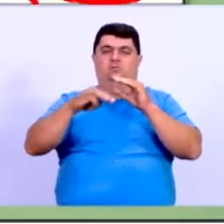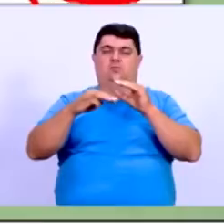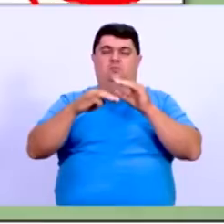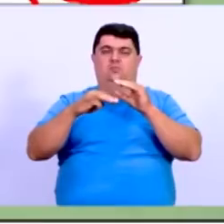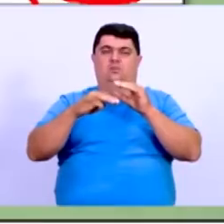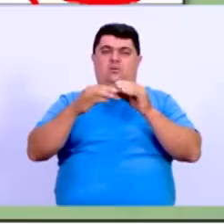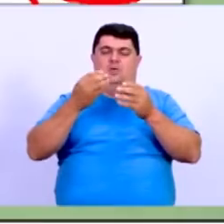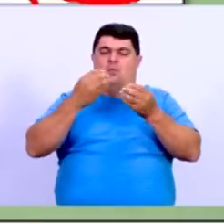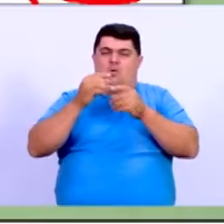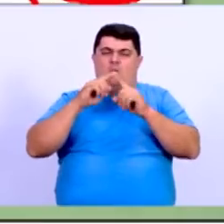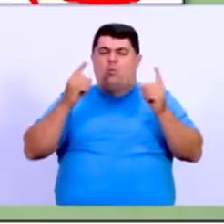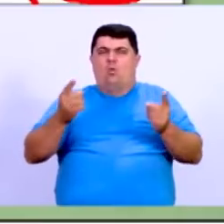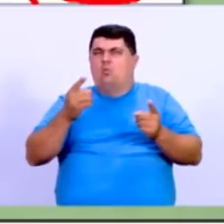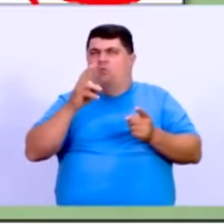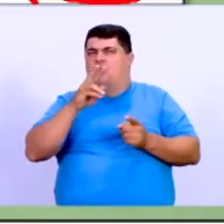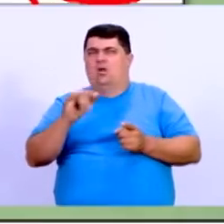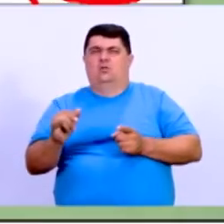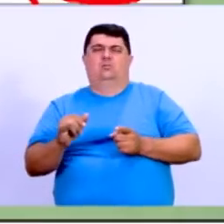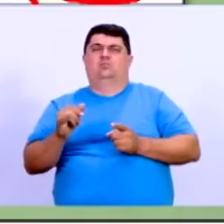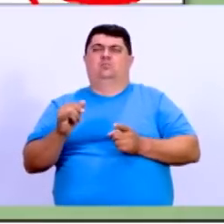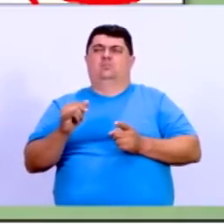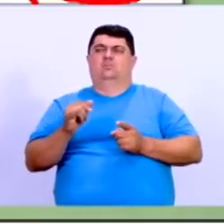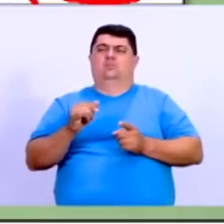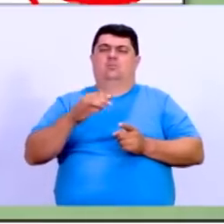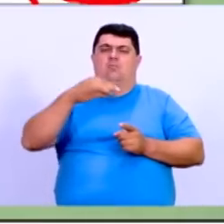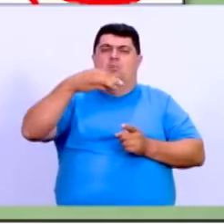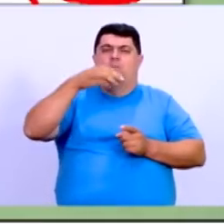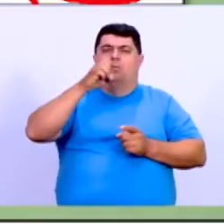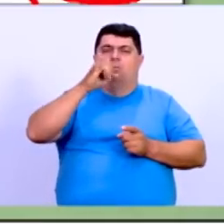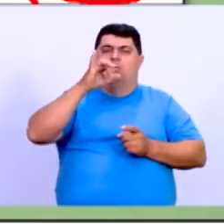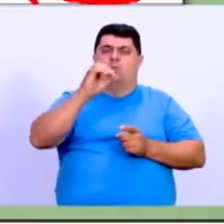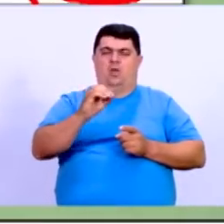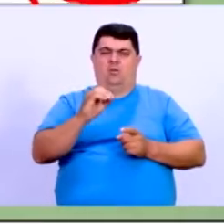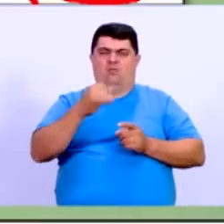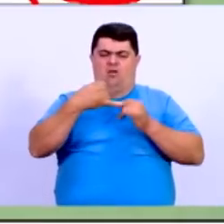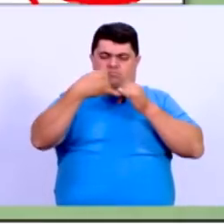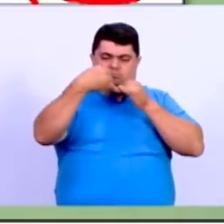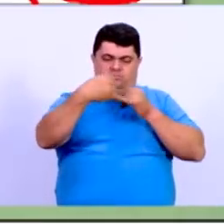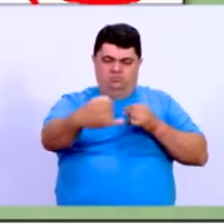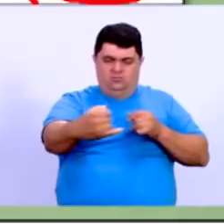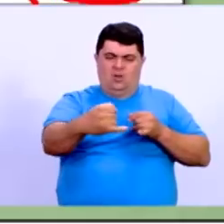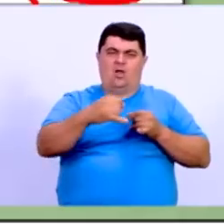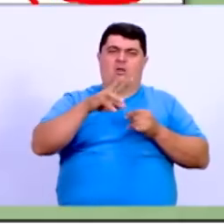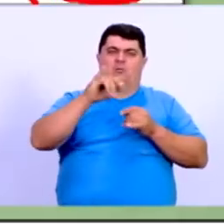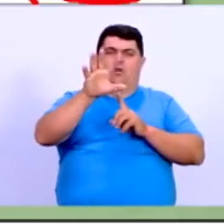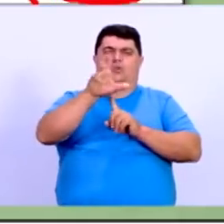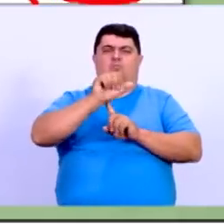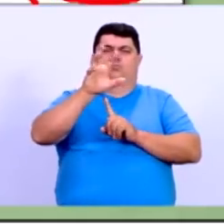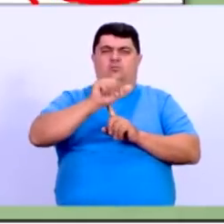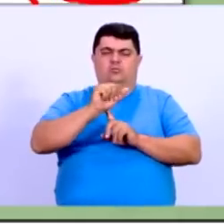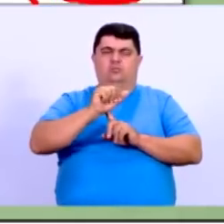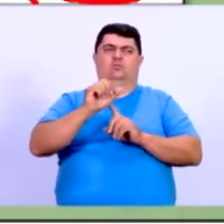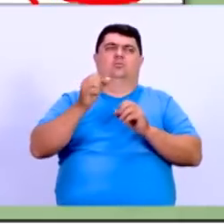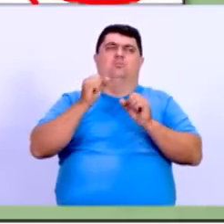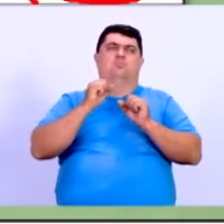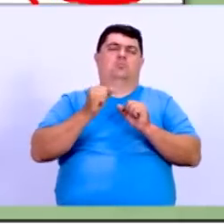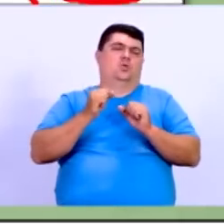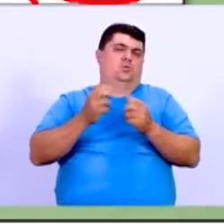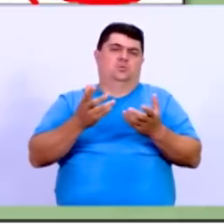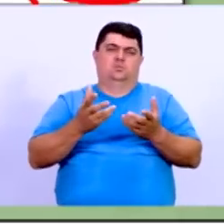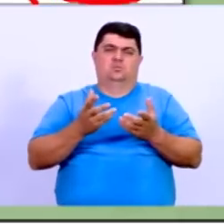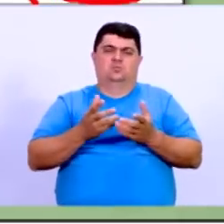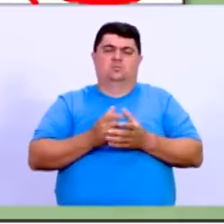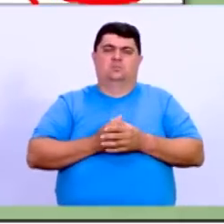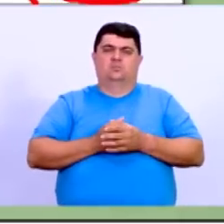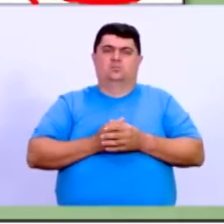esse transmissor e o receptor. E aí nós chamamos de meio, tá? Esse meio pode ser um meio guiado, ou seja, um meio utilizando